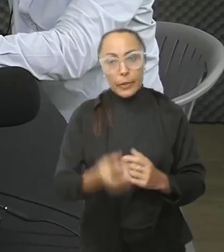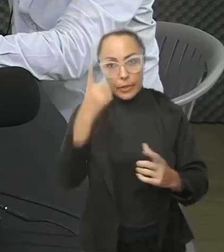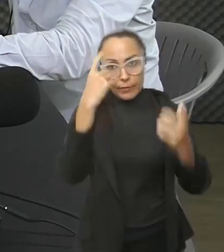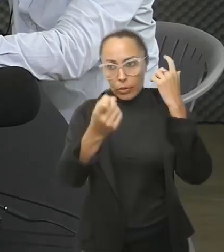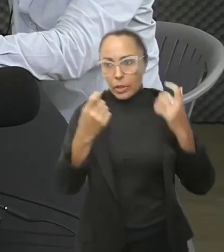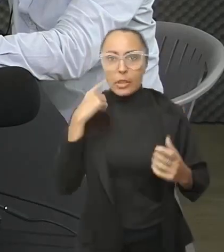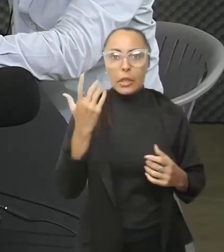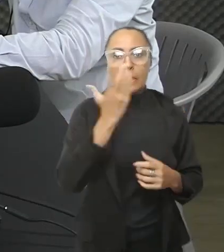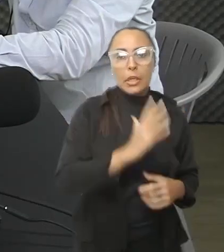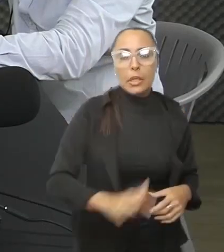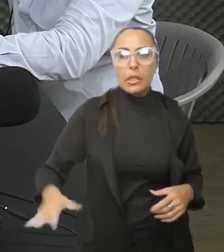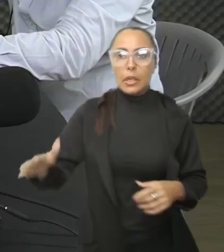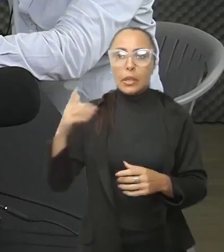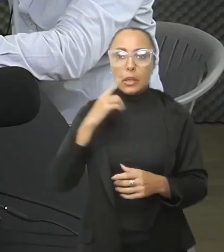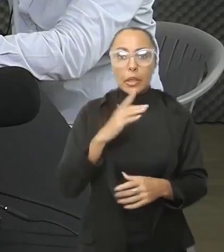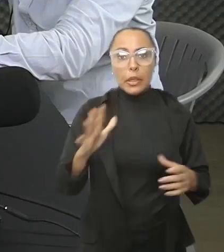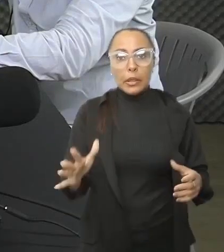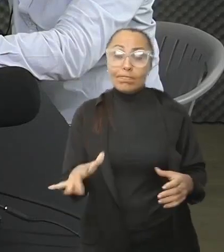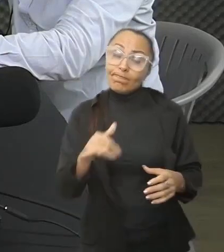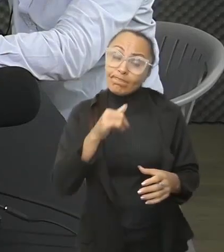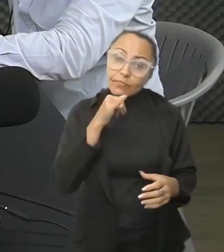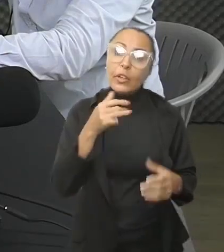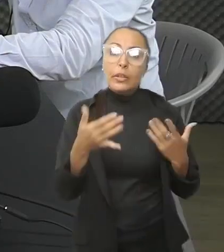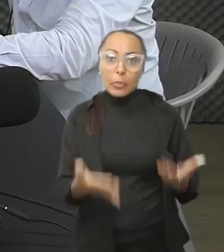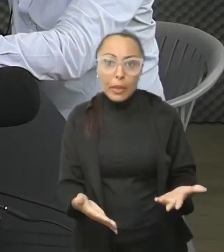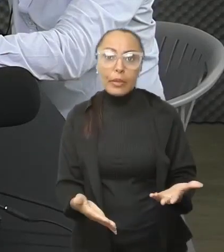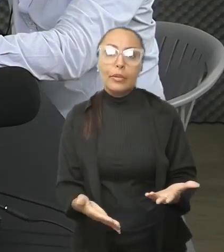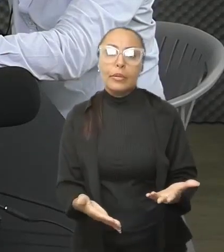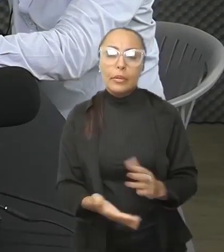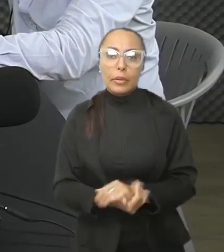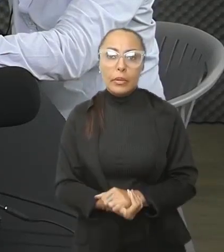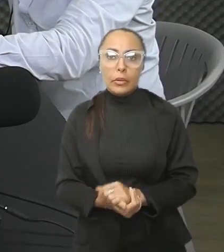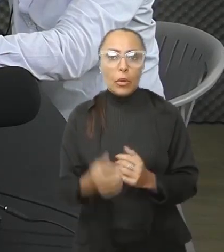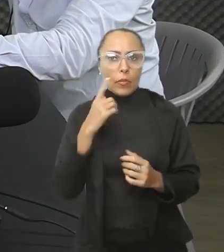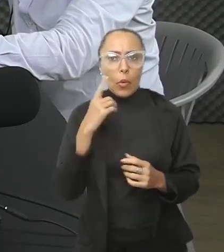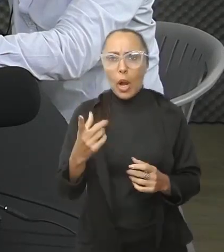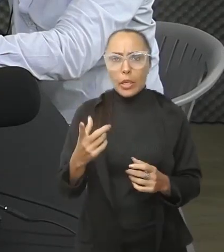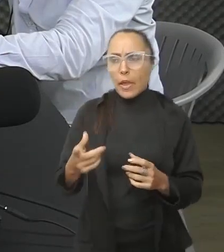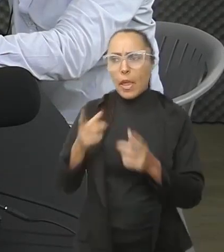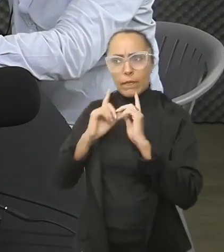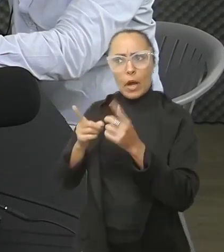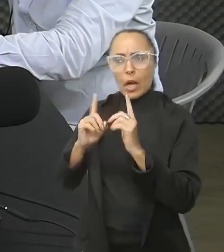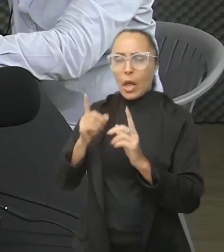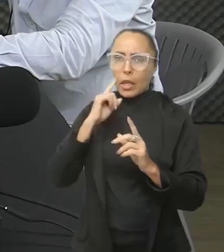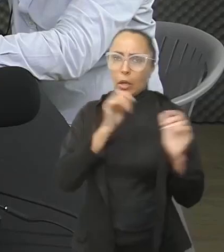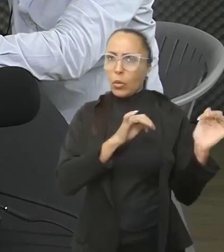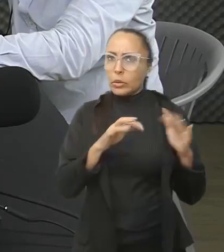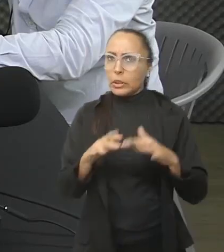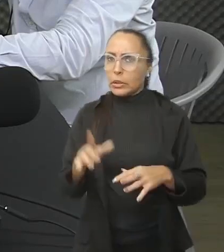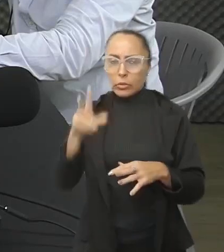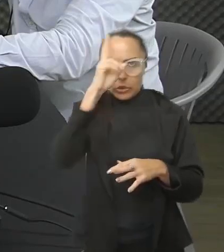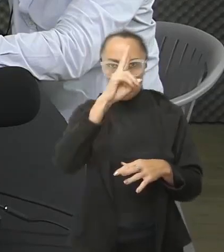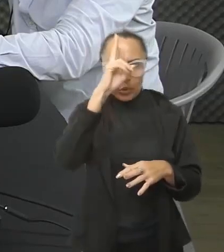criança e adolescente. Infelizmente, não vou aqui criticar a colonização e a história